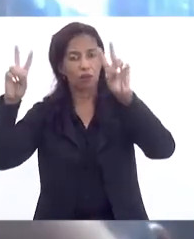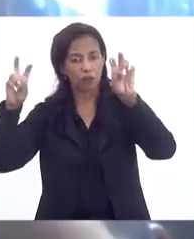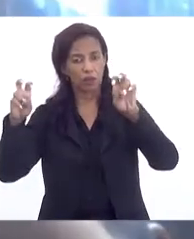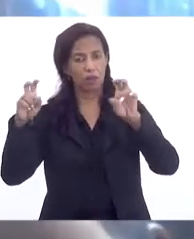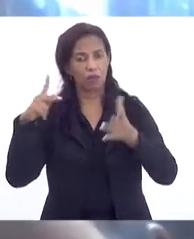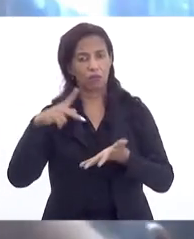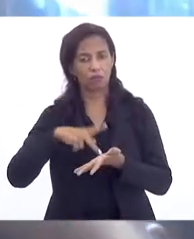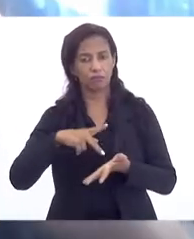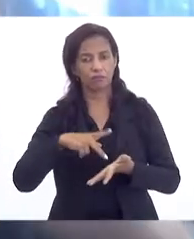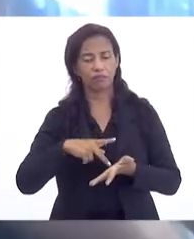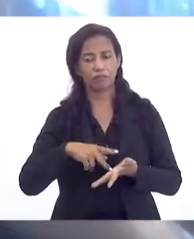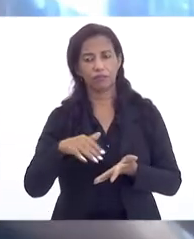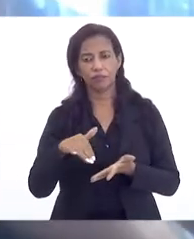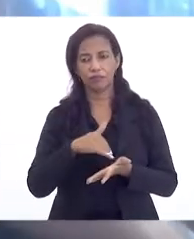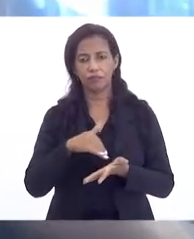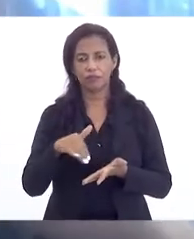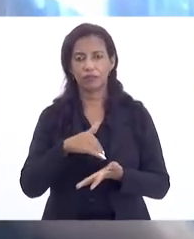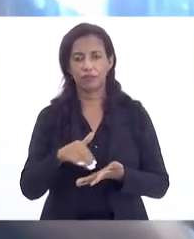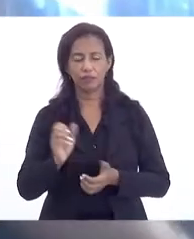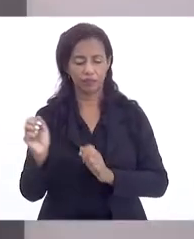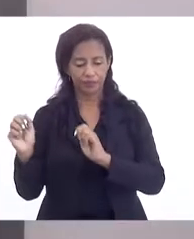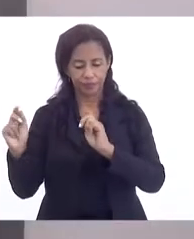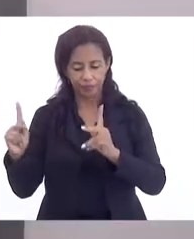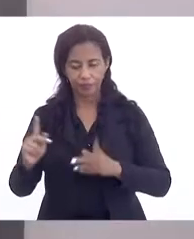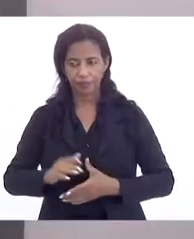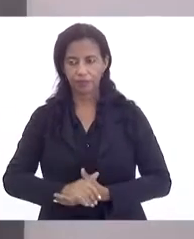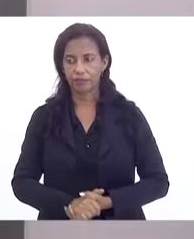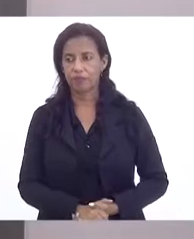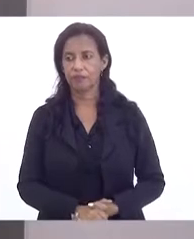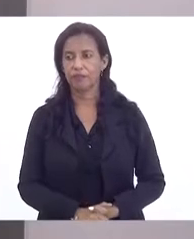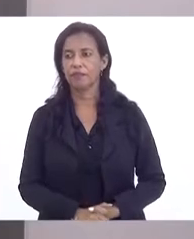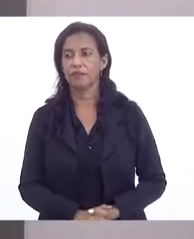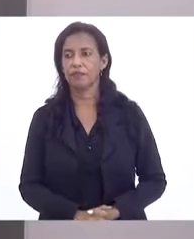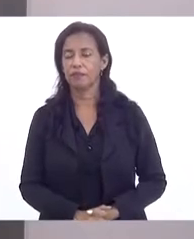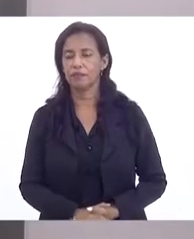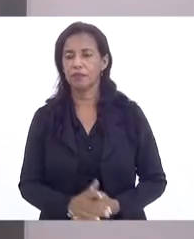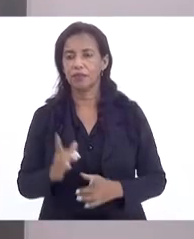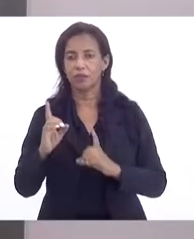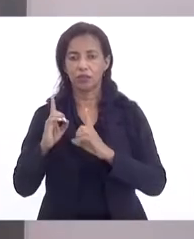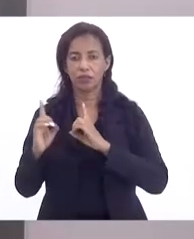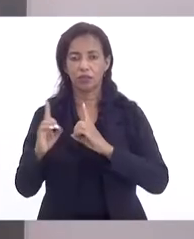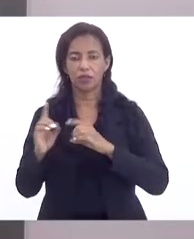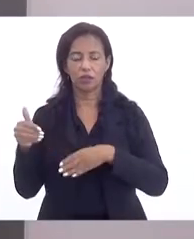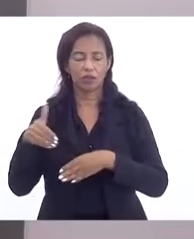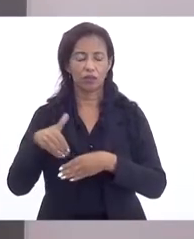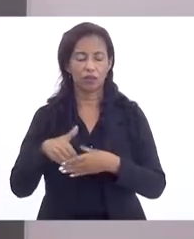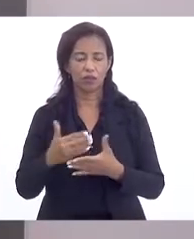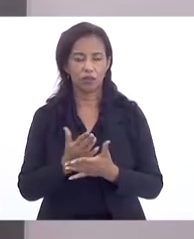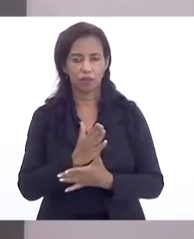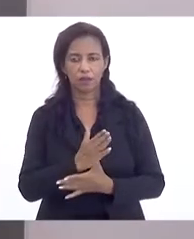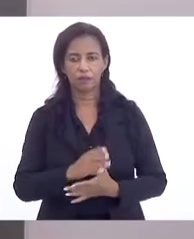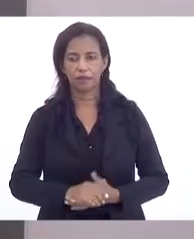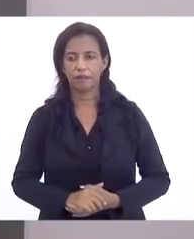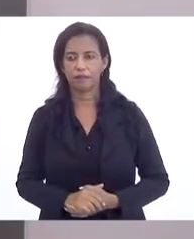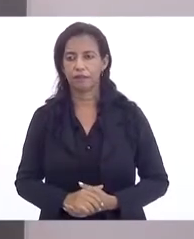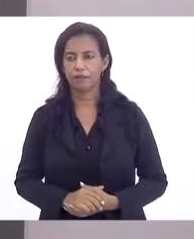Secretaria de Saúde. Ok. Pronto. Em discussão, em votação,